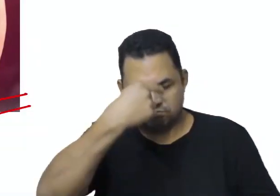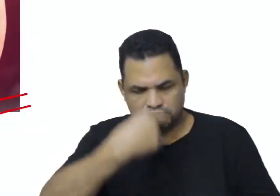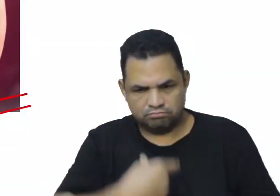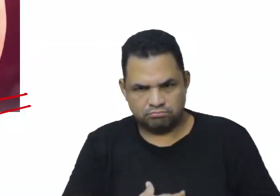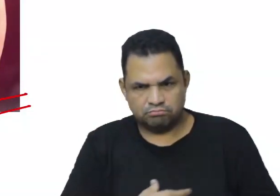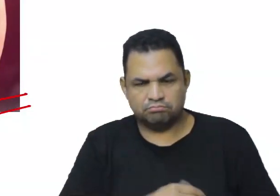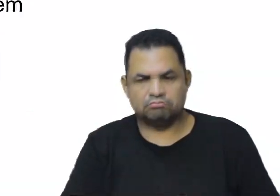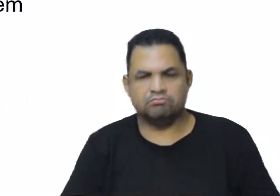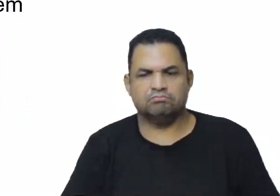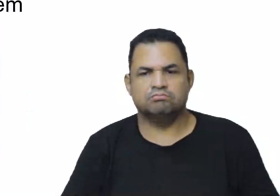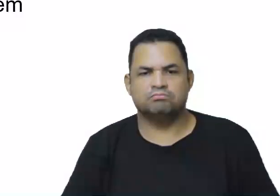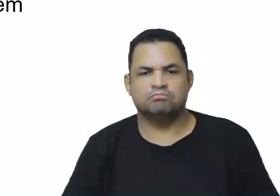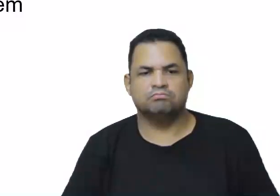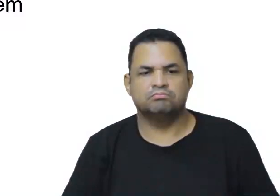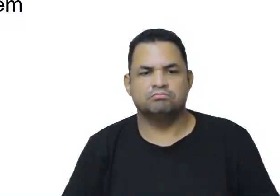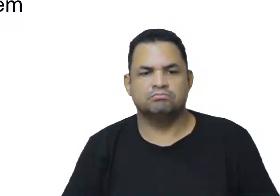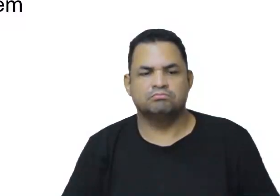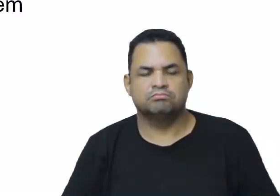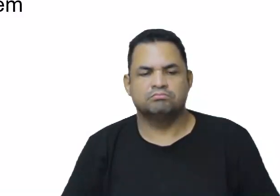bom?